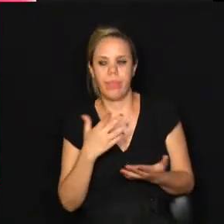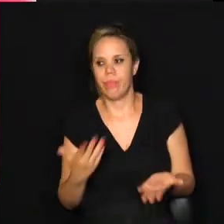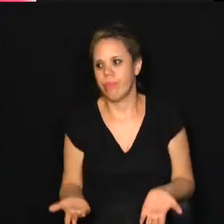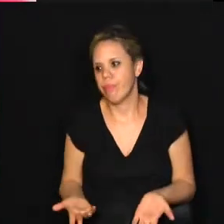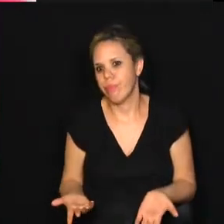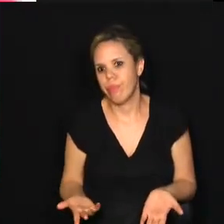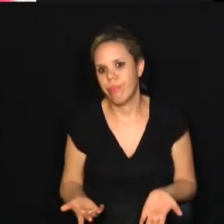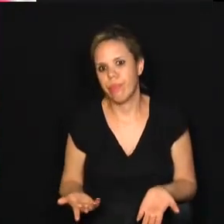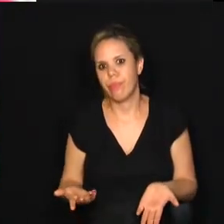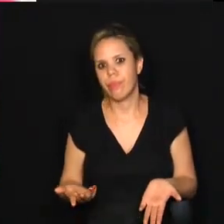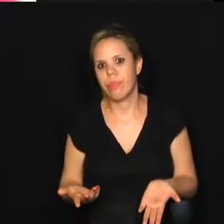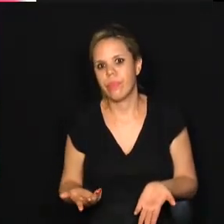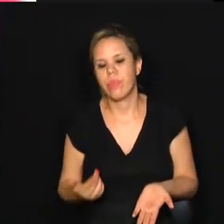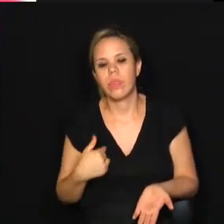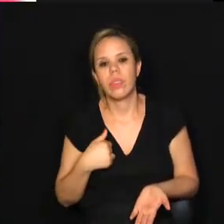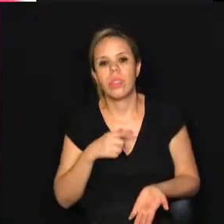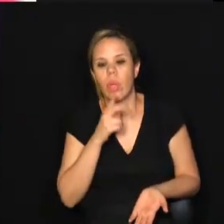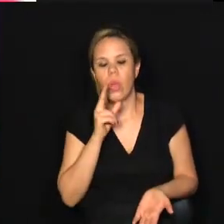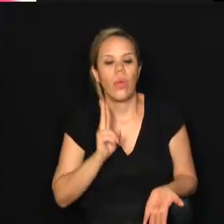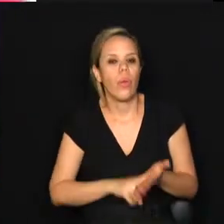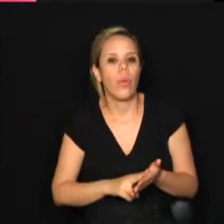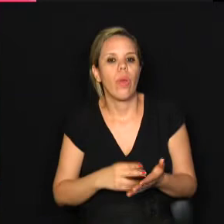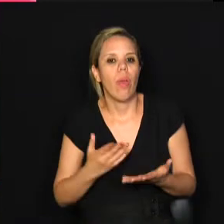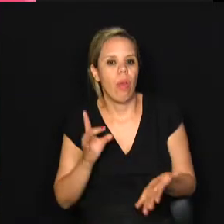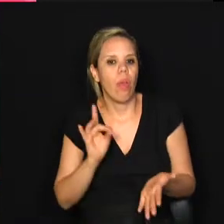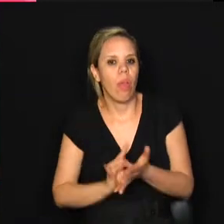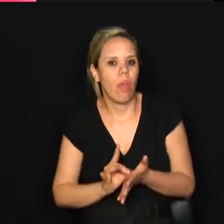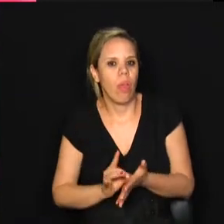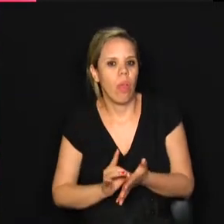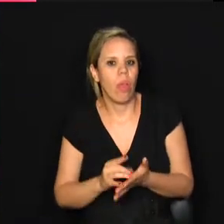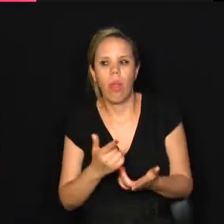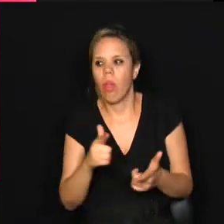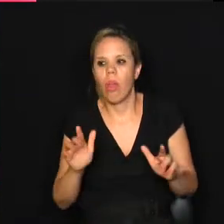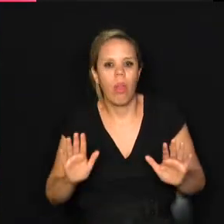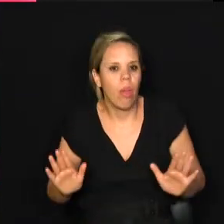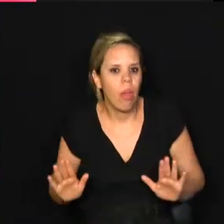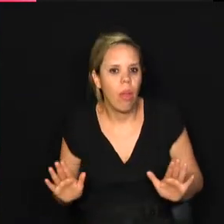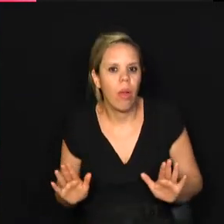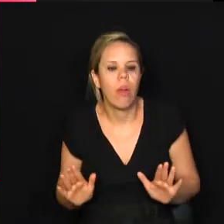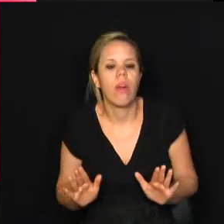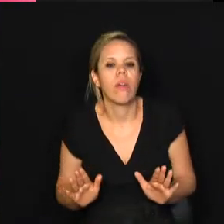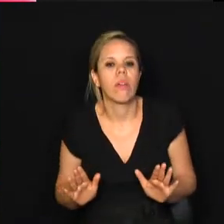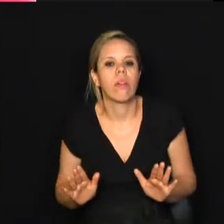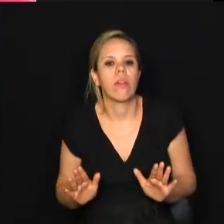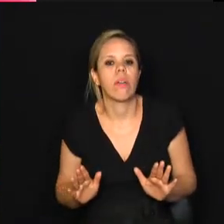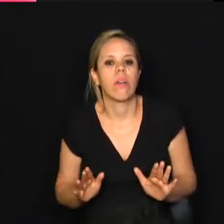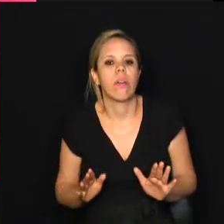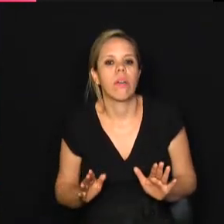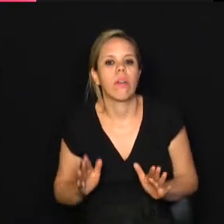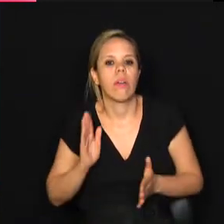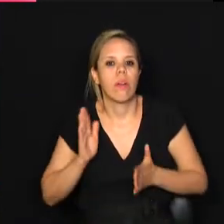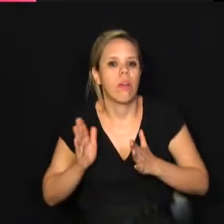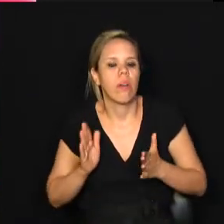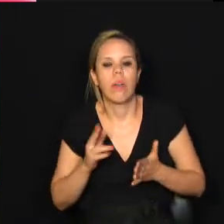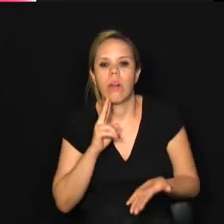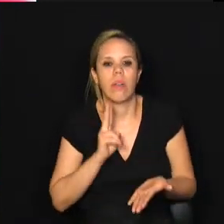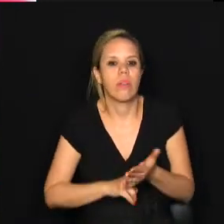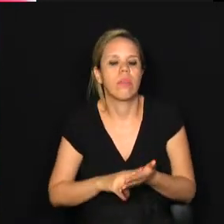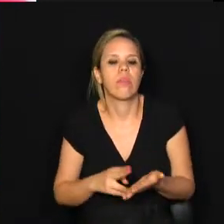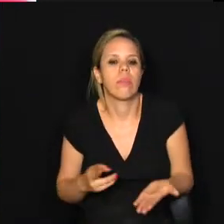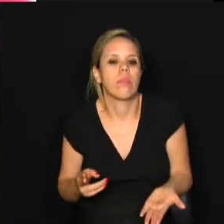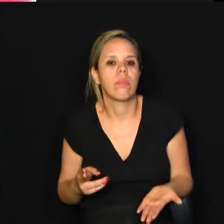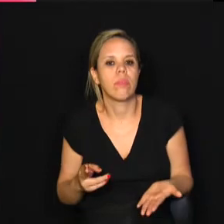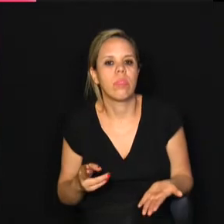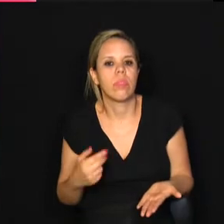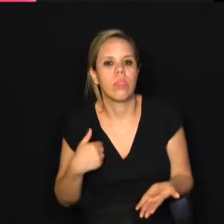Não, o monopólio que o Correio tem é o que realmente hoje quase não existe, que é o monopólio de cartas e telegramas, que